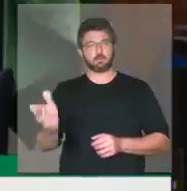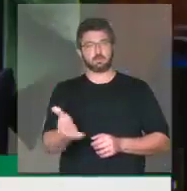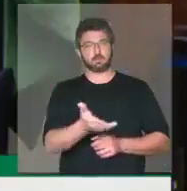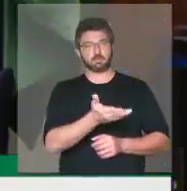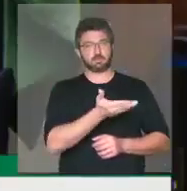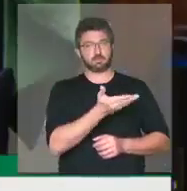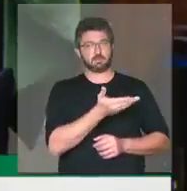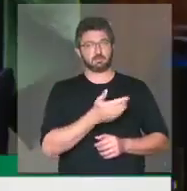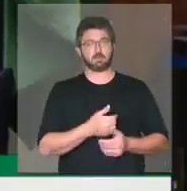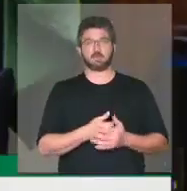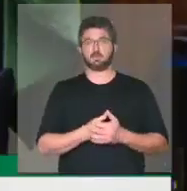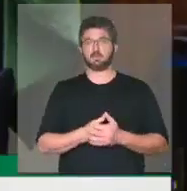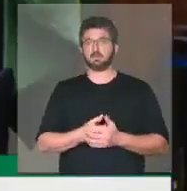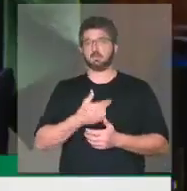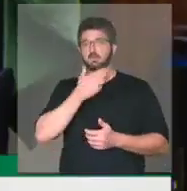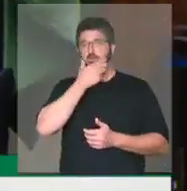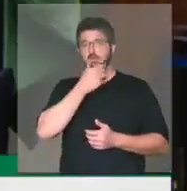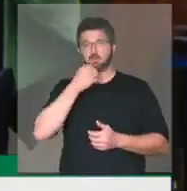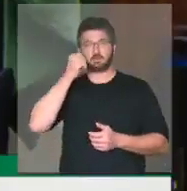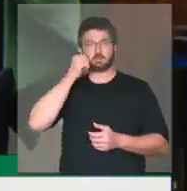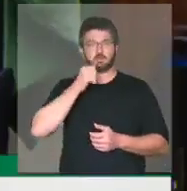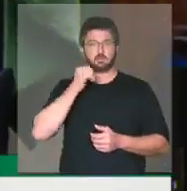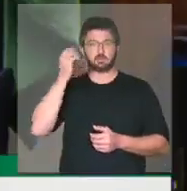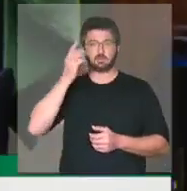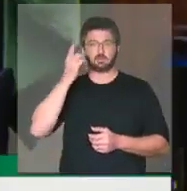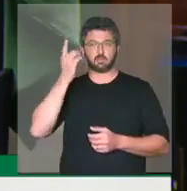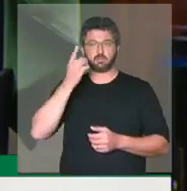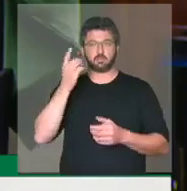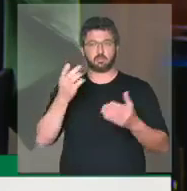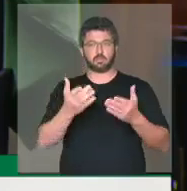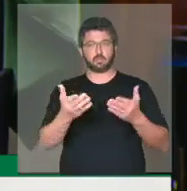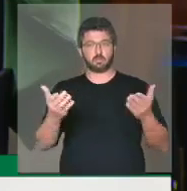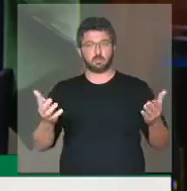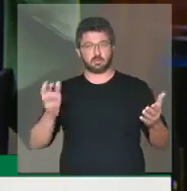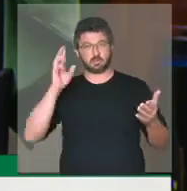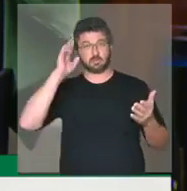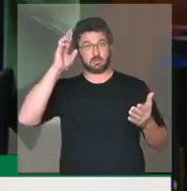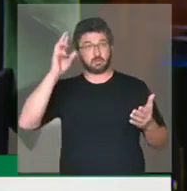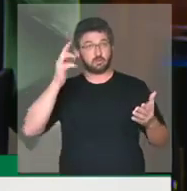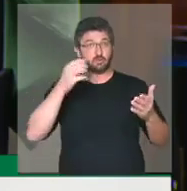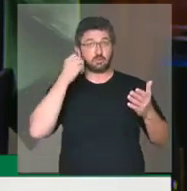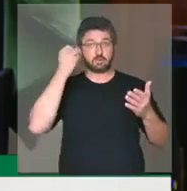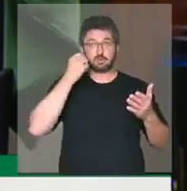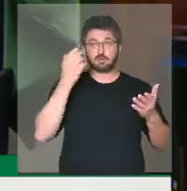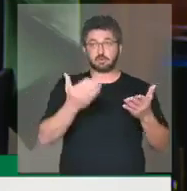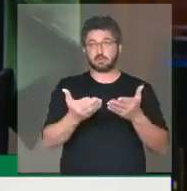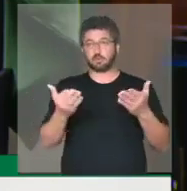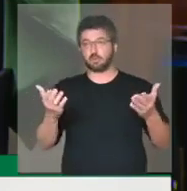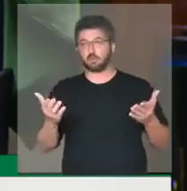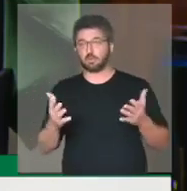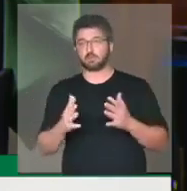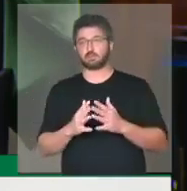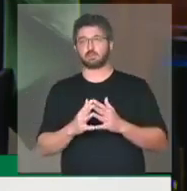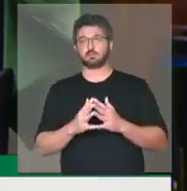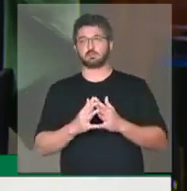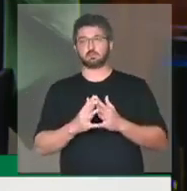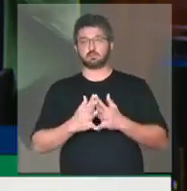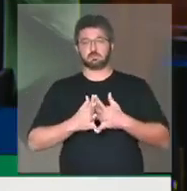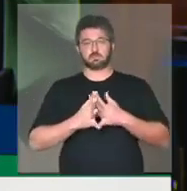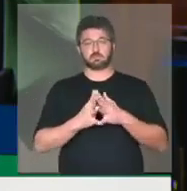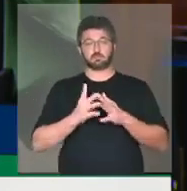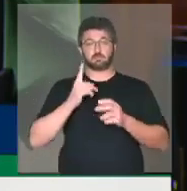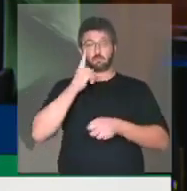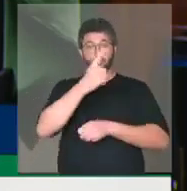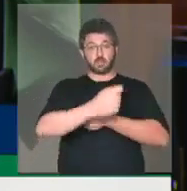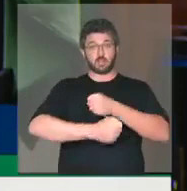Senhor presidente, senhoras deputadas, senhores deputados, senhores parlamentares, senadoras e senadores, há 1 ano